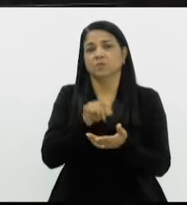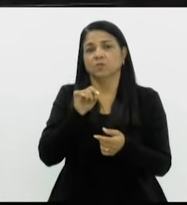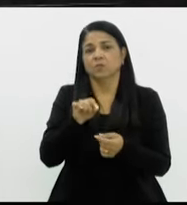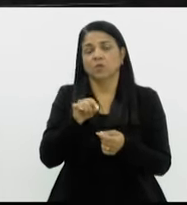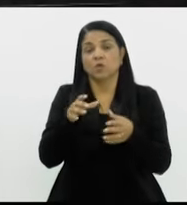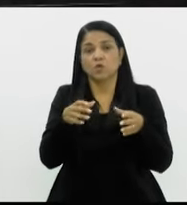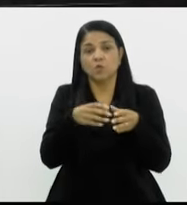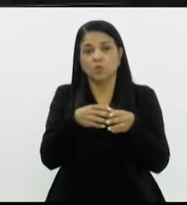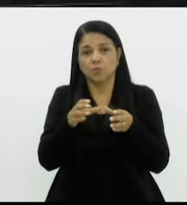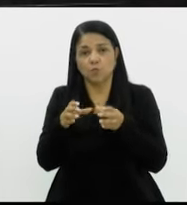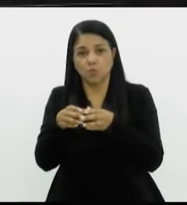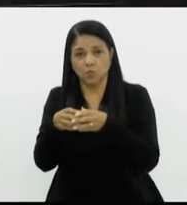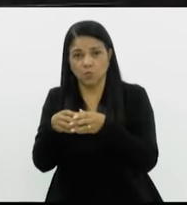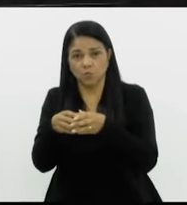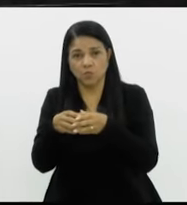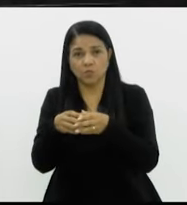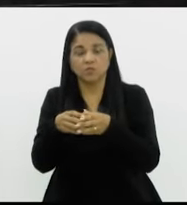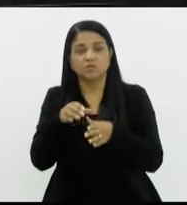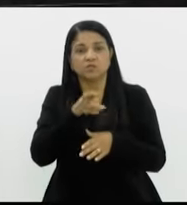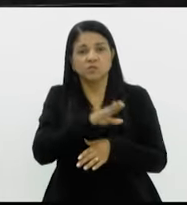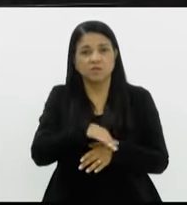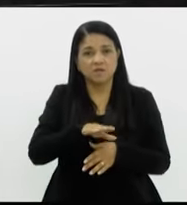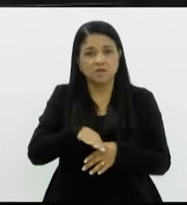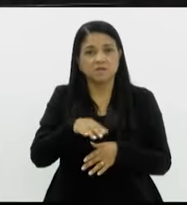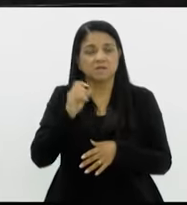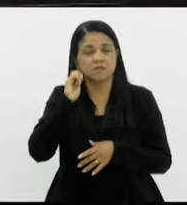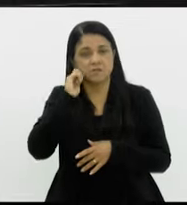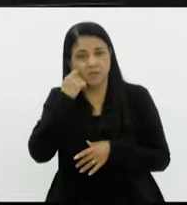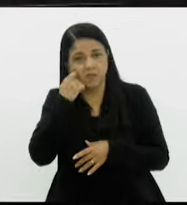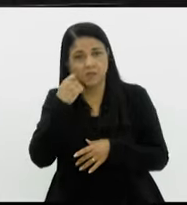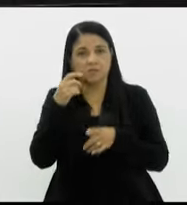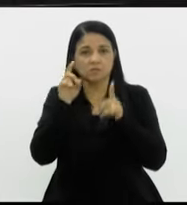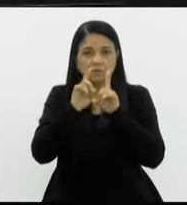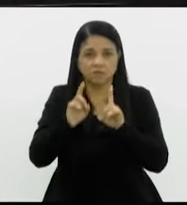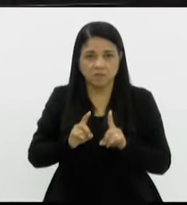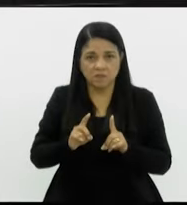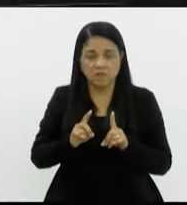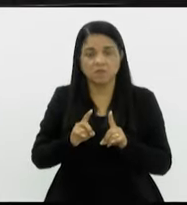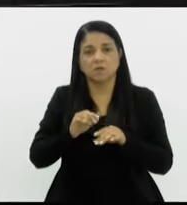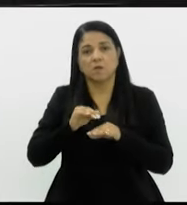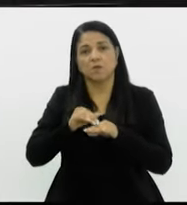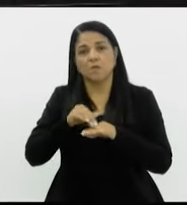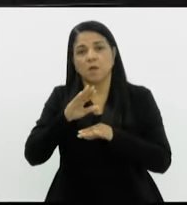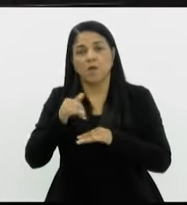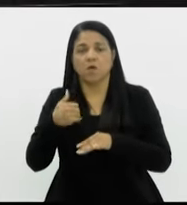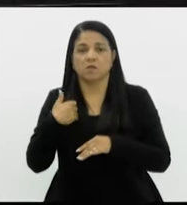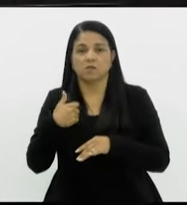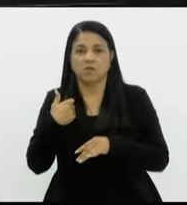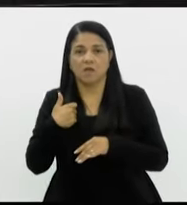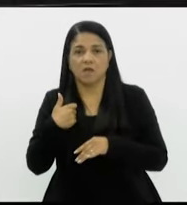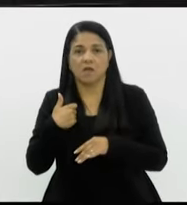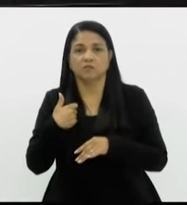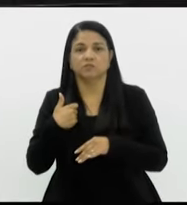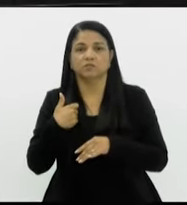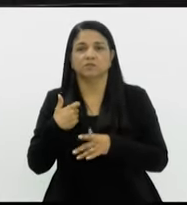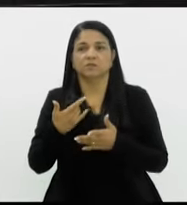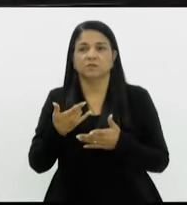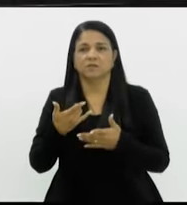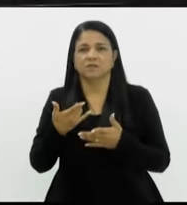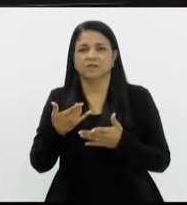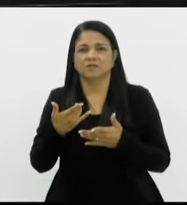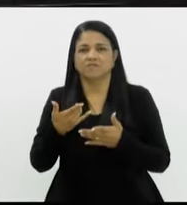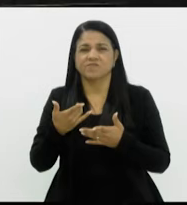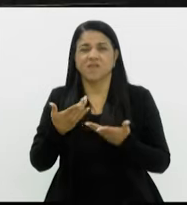desses grupos específicos de crianças pretas com deficiências e maiores de idade, com irmãos ou maiores, né,